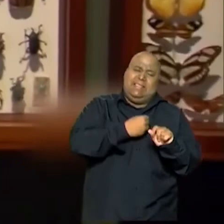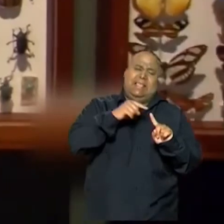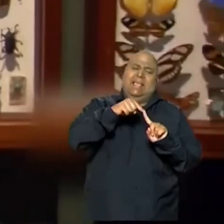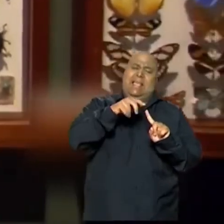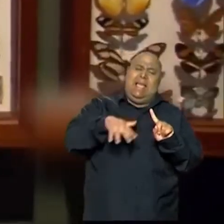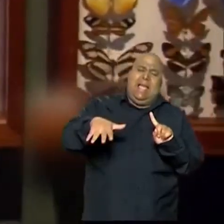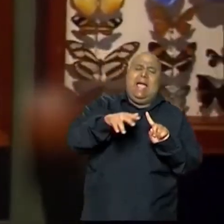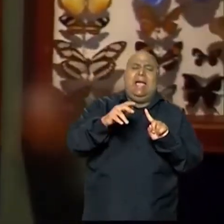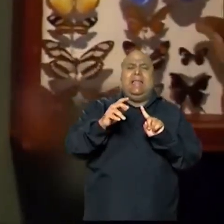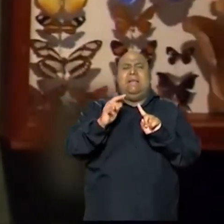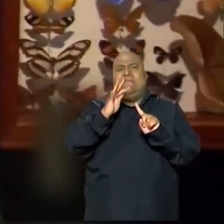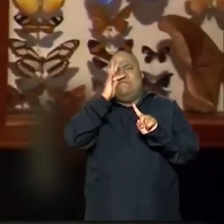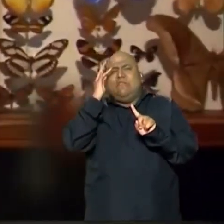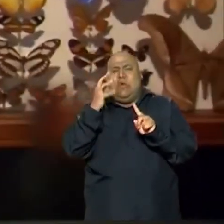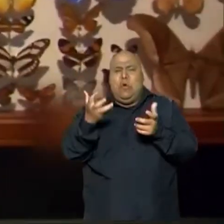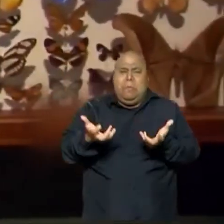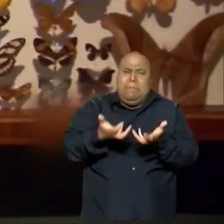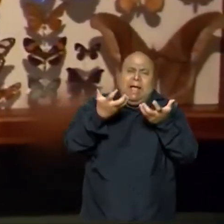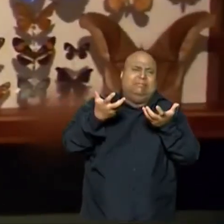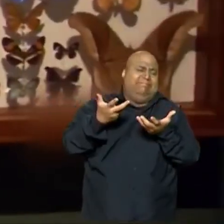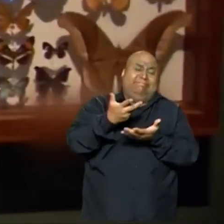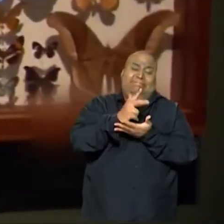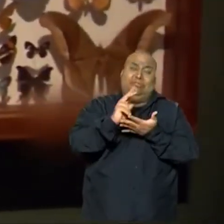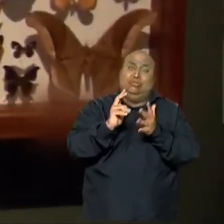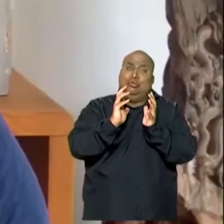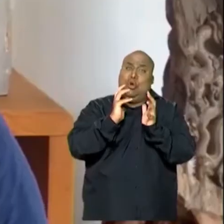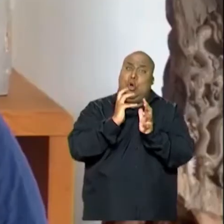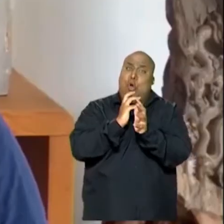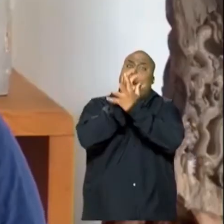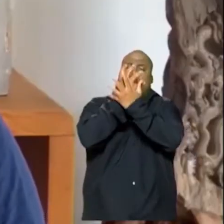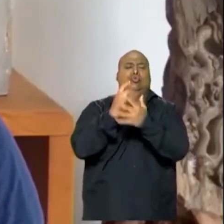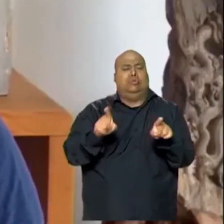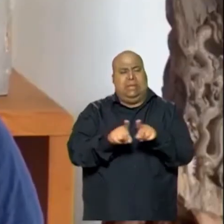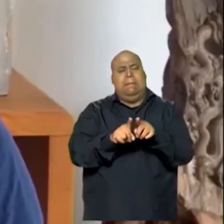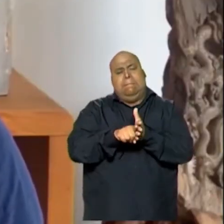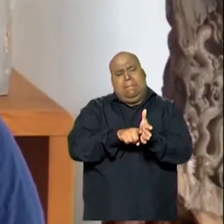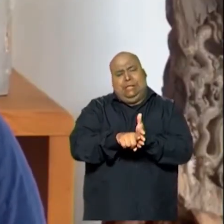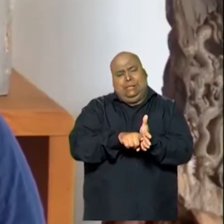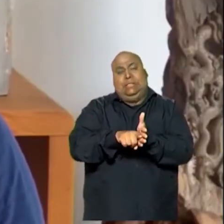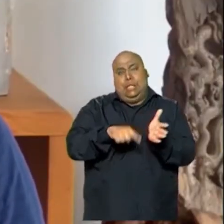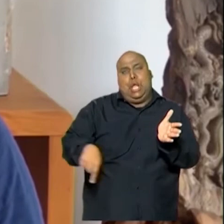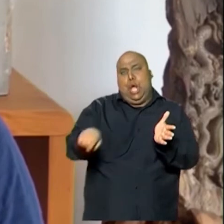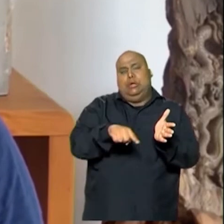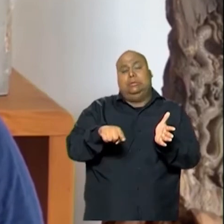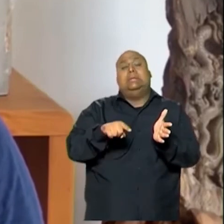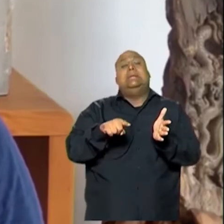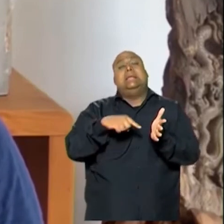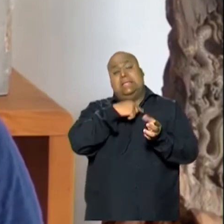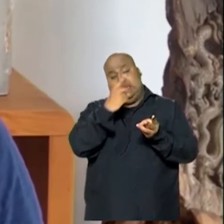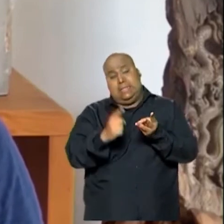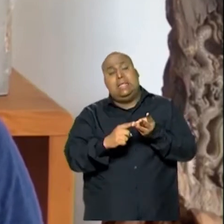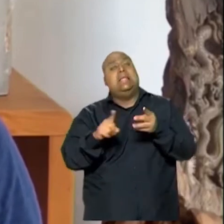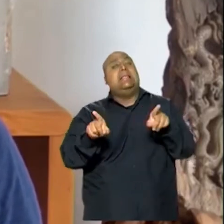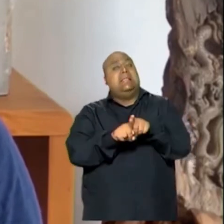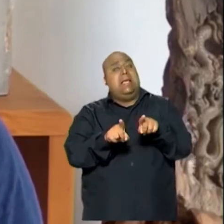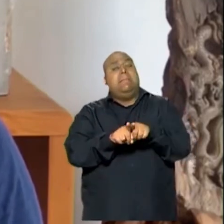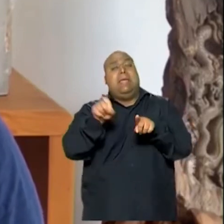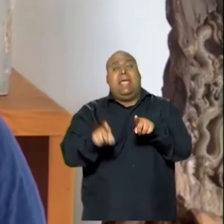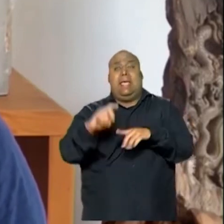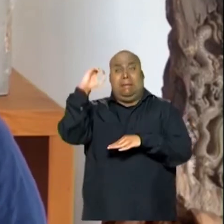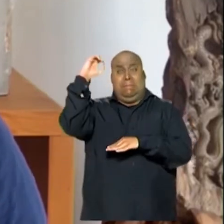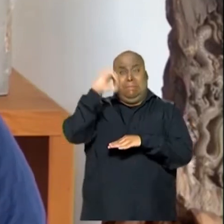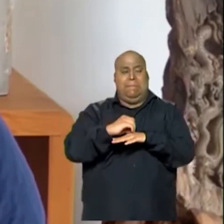entomológica, plantas, fósseis e tantas outras áreas nas quais nós atuamos. Isso inclui a área de